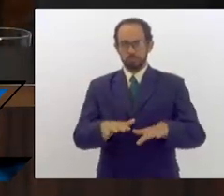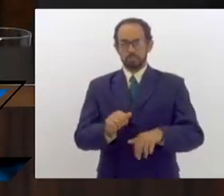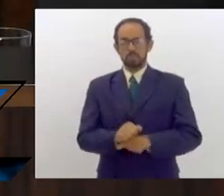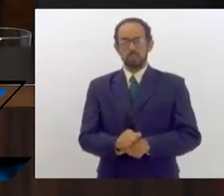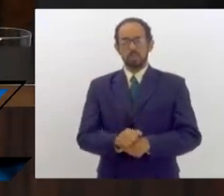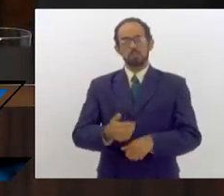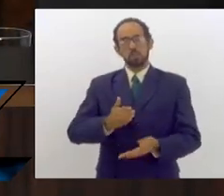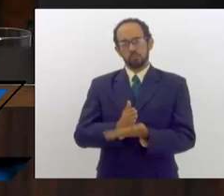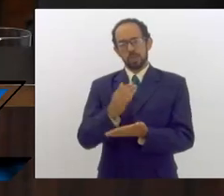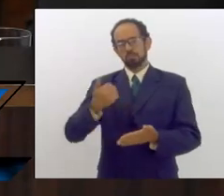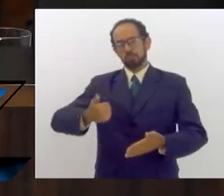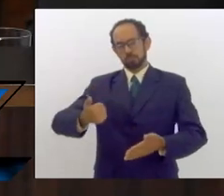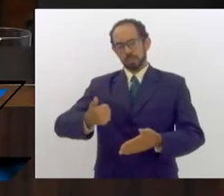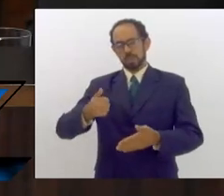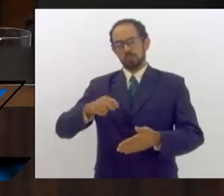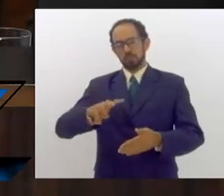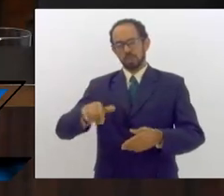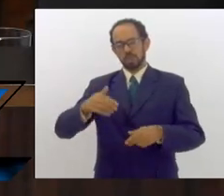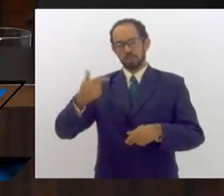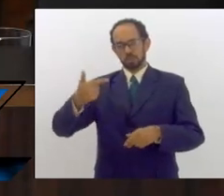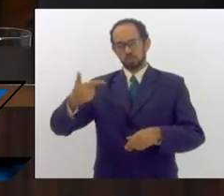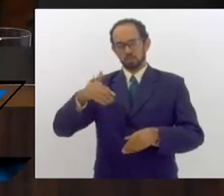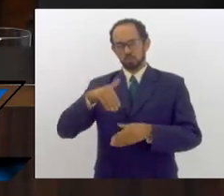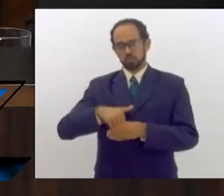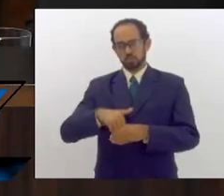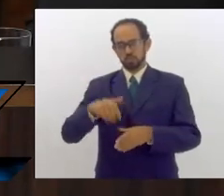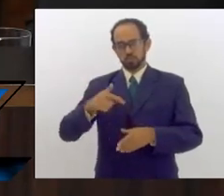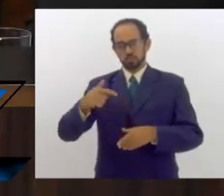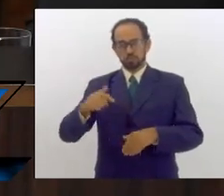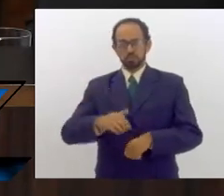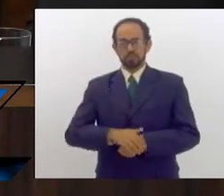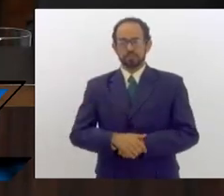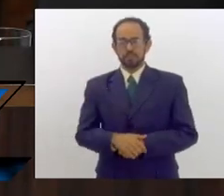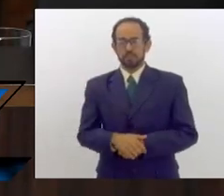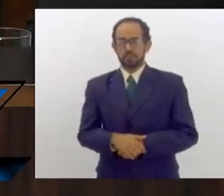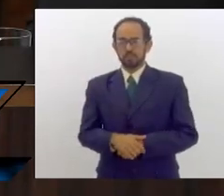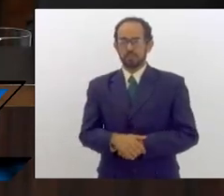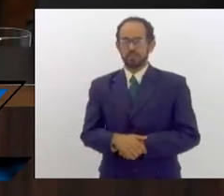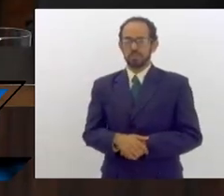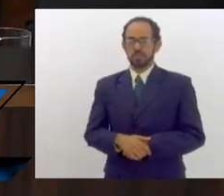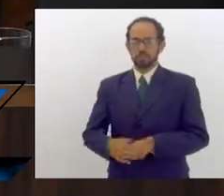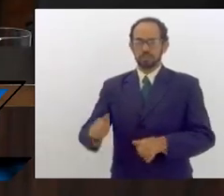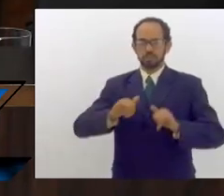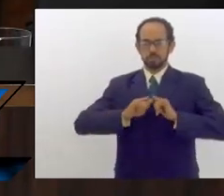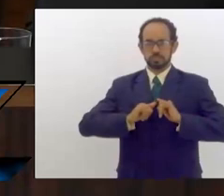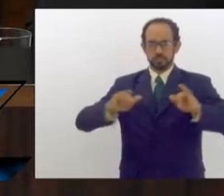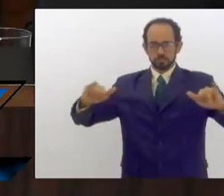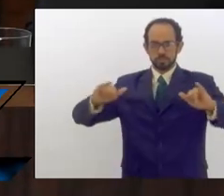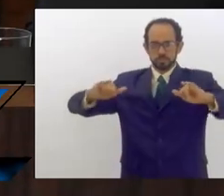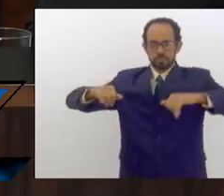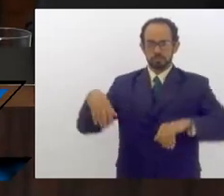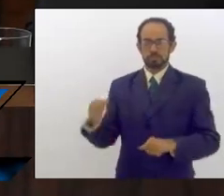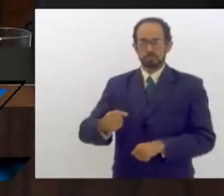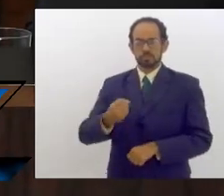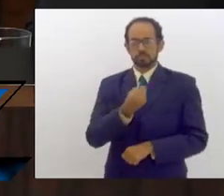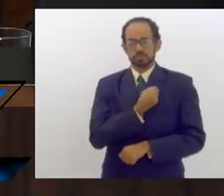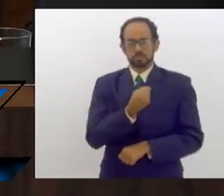primeira discussão vai a segunda anuncio projeto de lei número